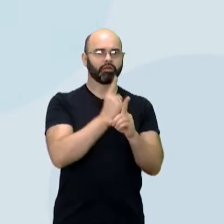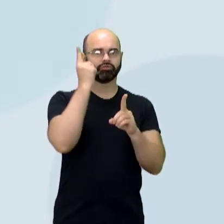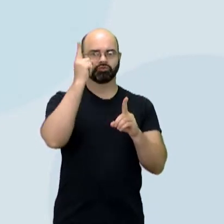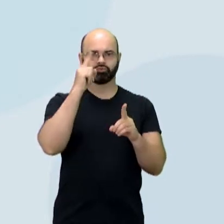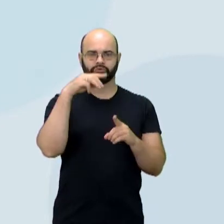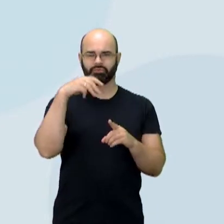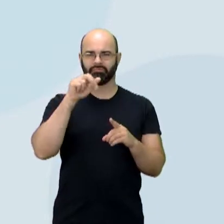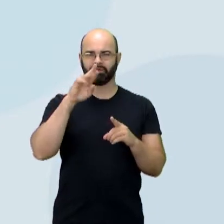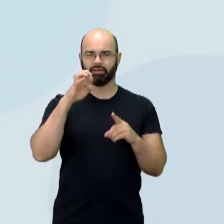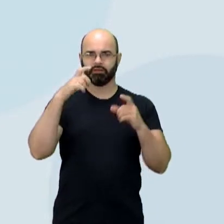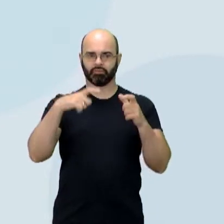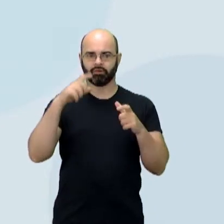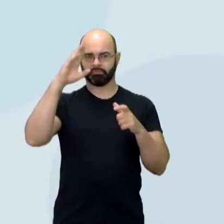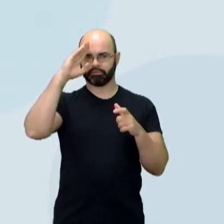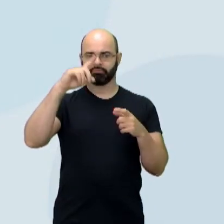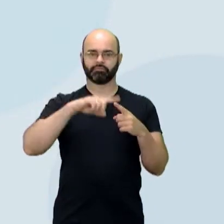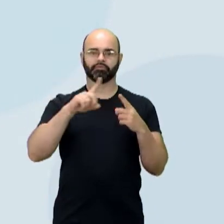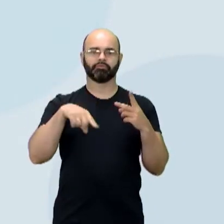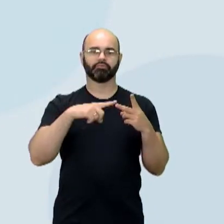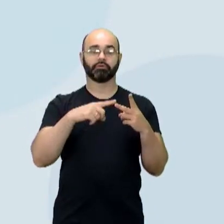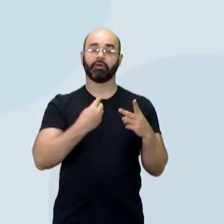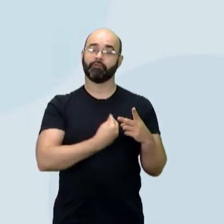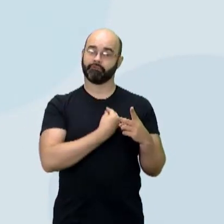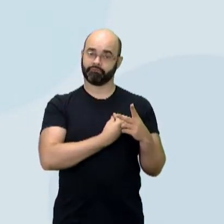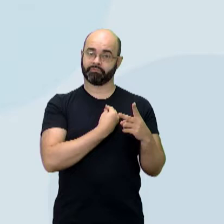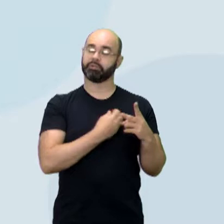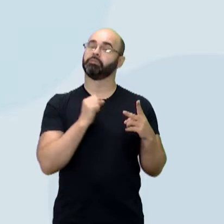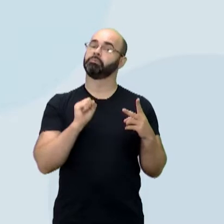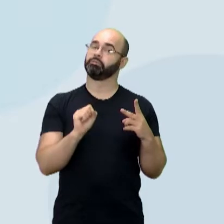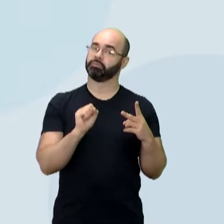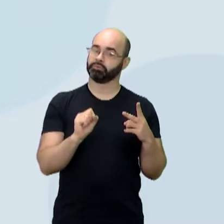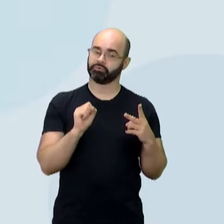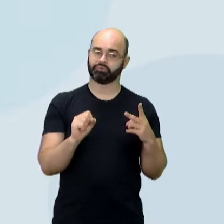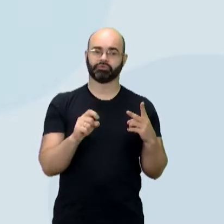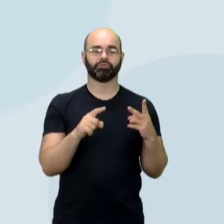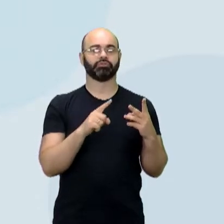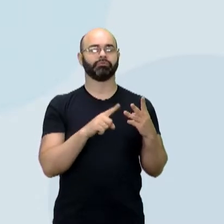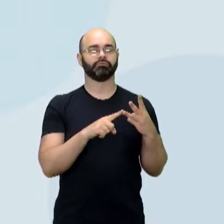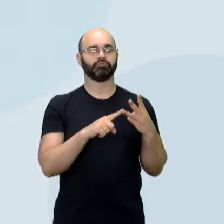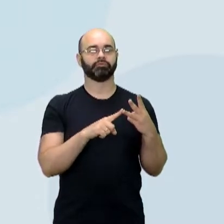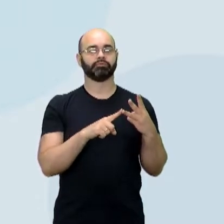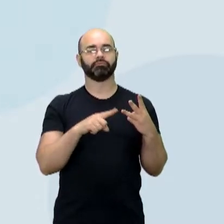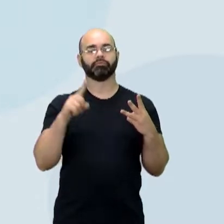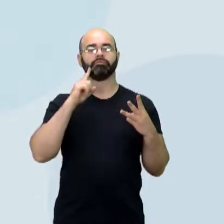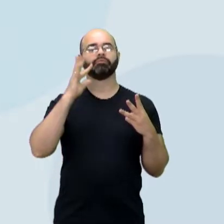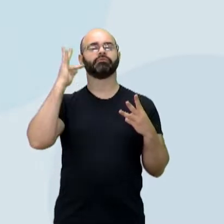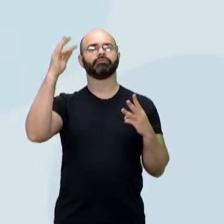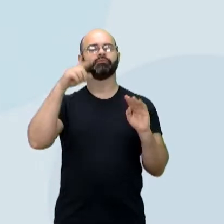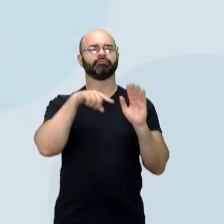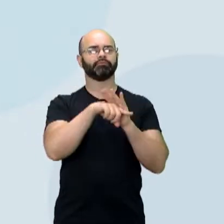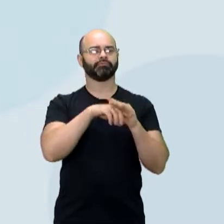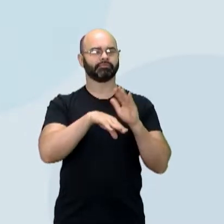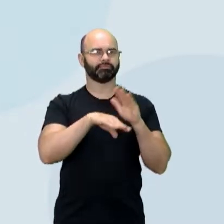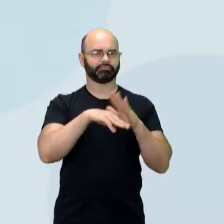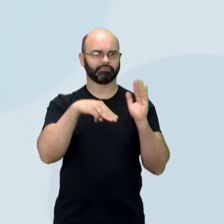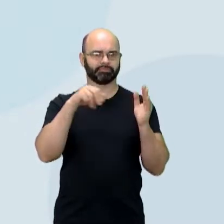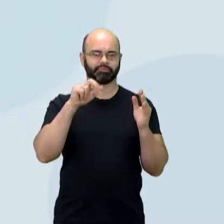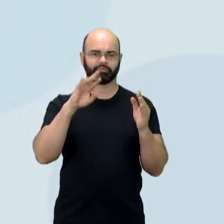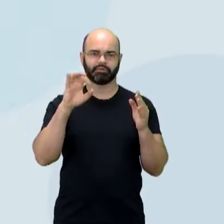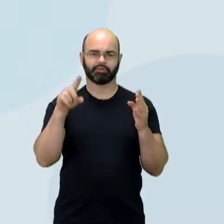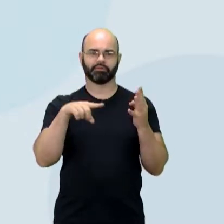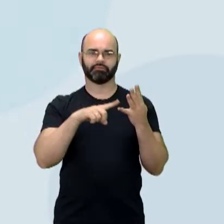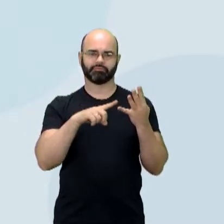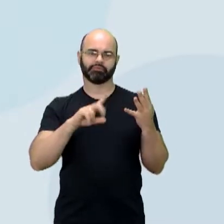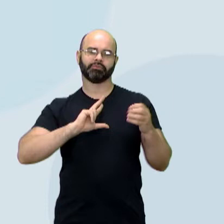principal, a possibilidade de existência de vida em Marte, a realização de futuras pesquisas em Marte, o envio